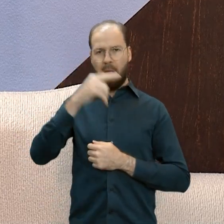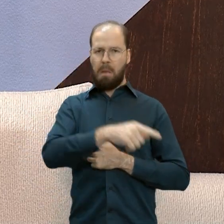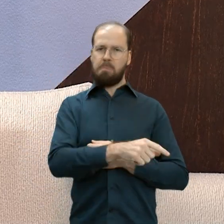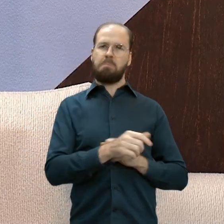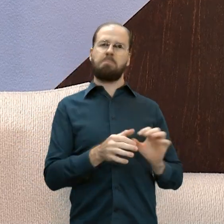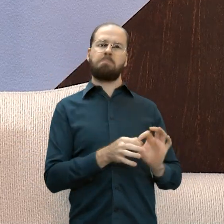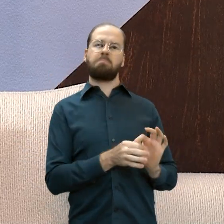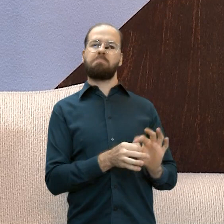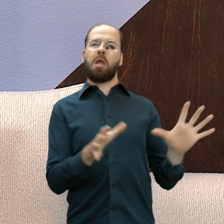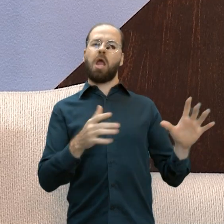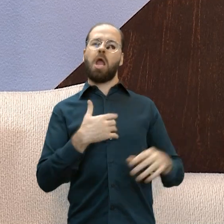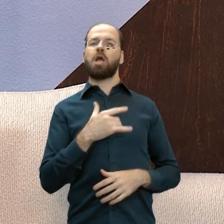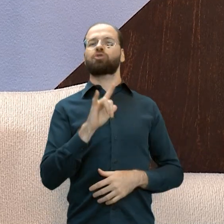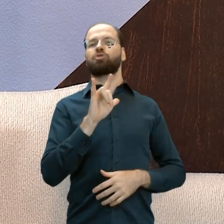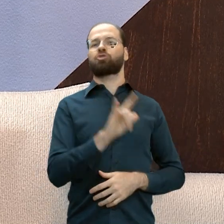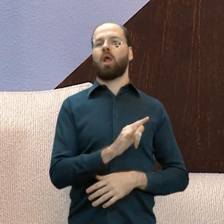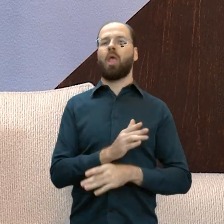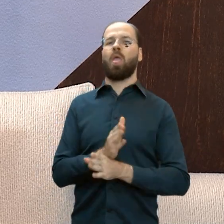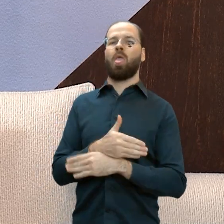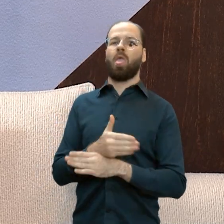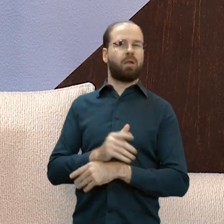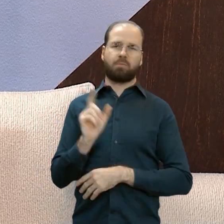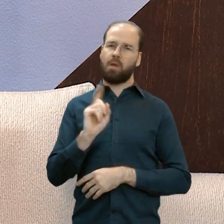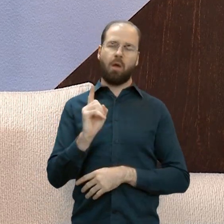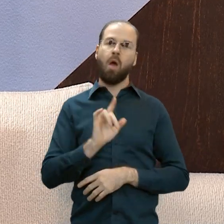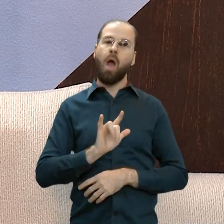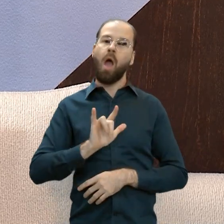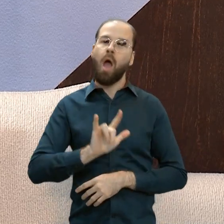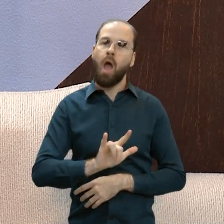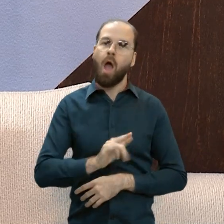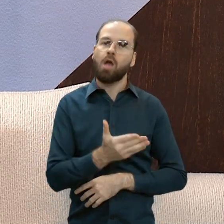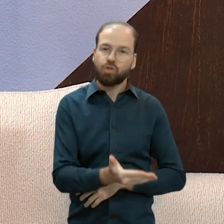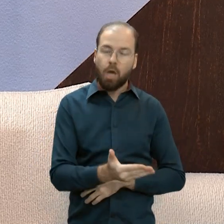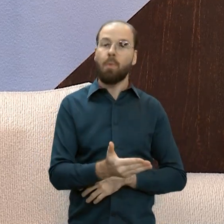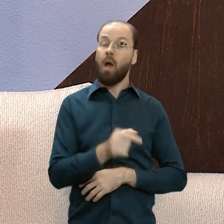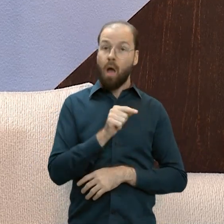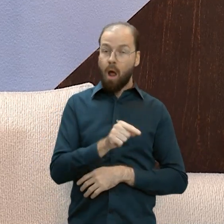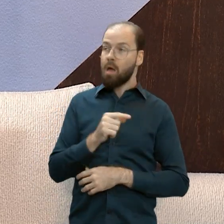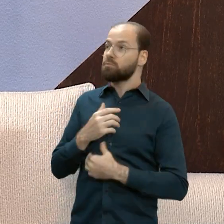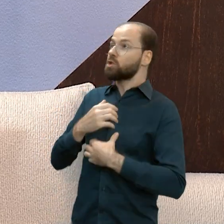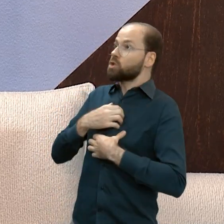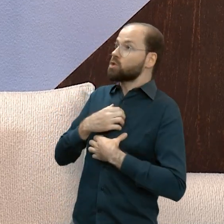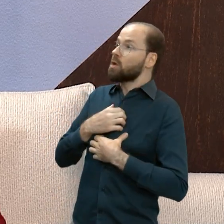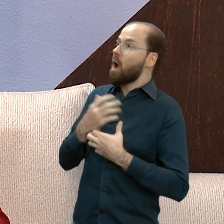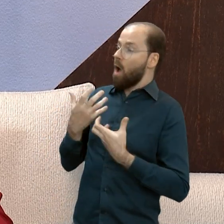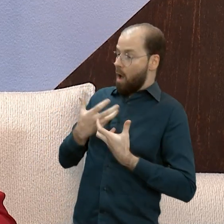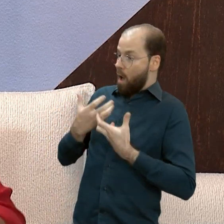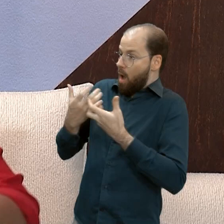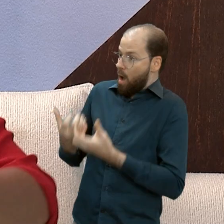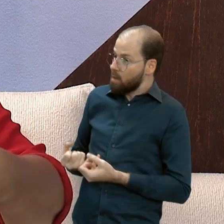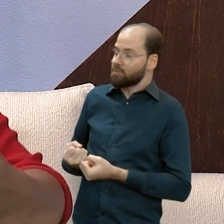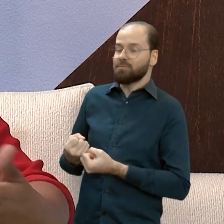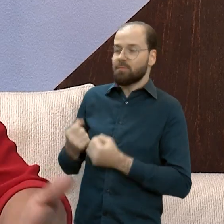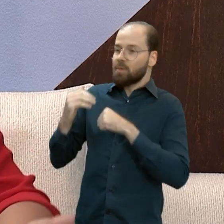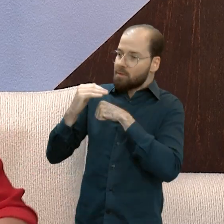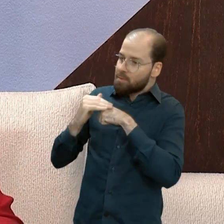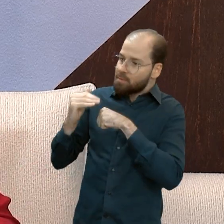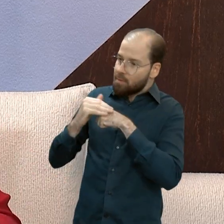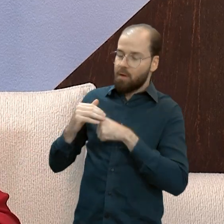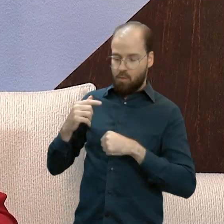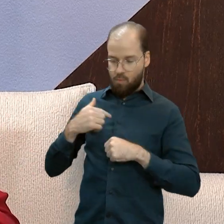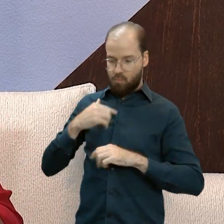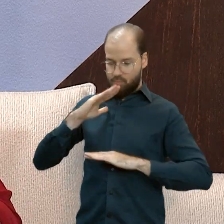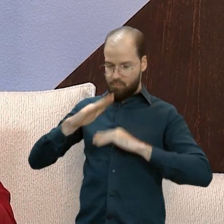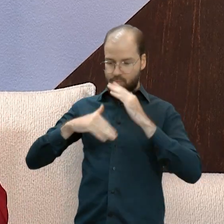mas para dizer que ele é aceito, que ele é acolhido e que nós estamos fazendo o nosso melhor para que ele seja um ser humano